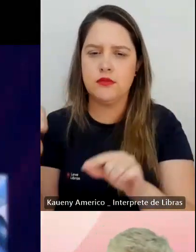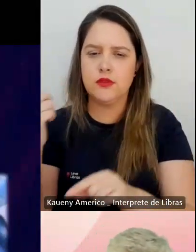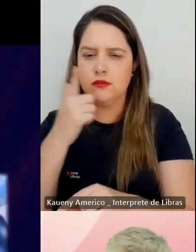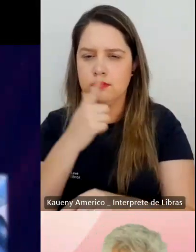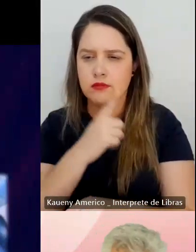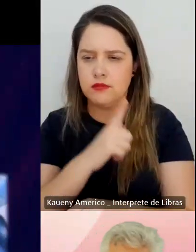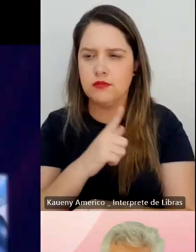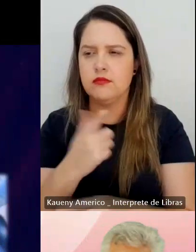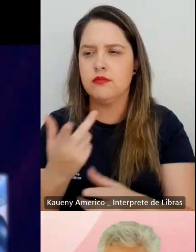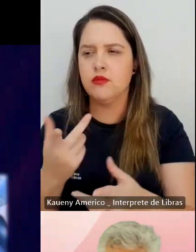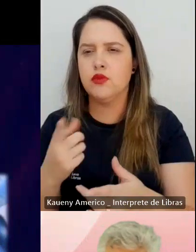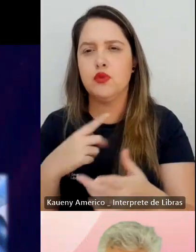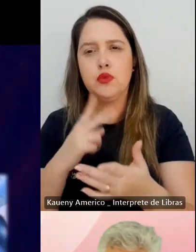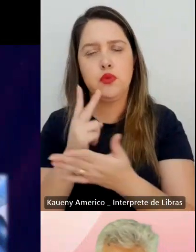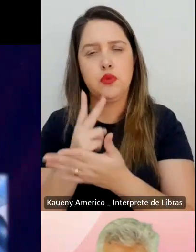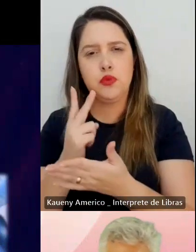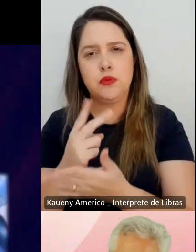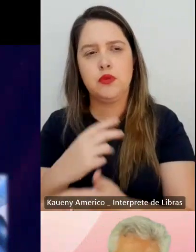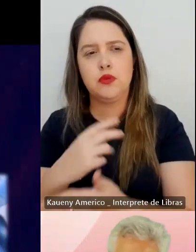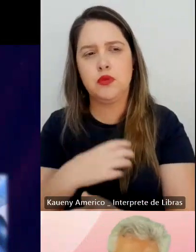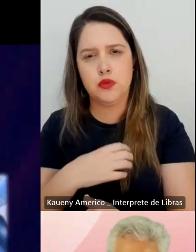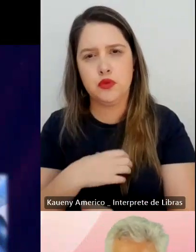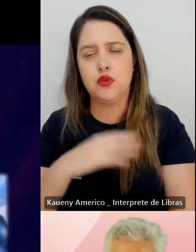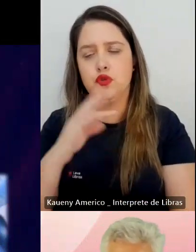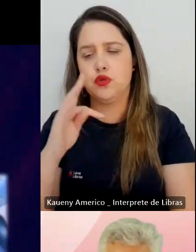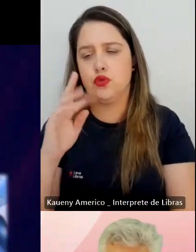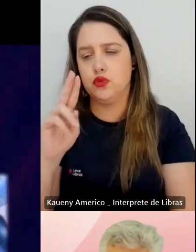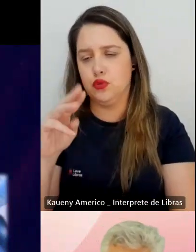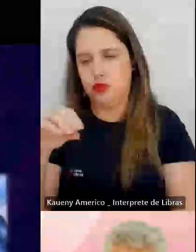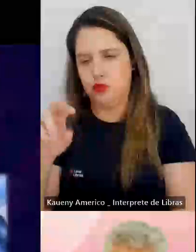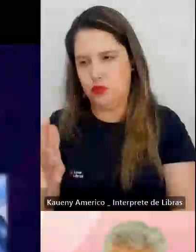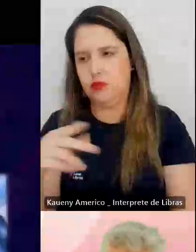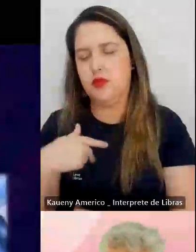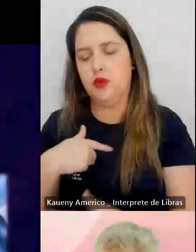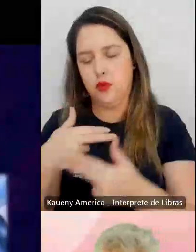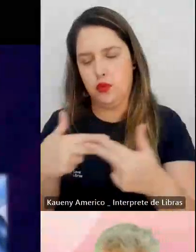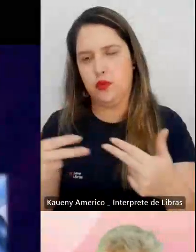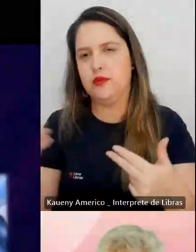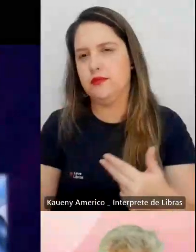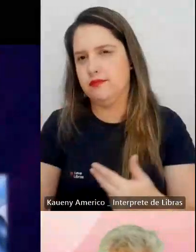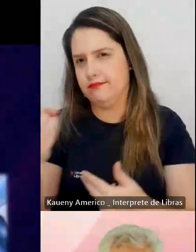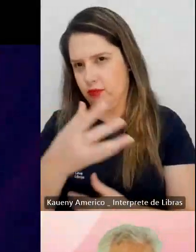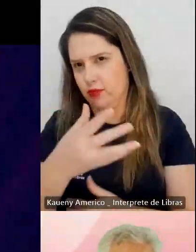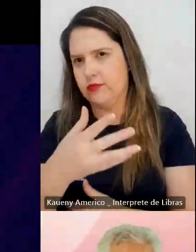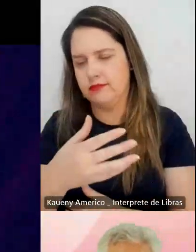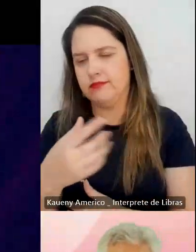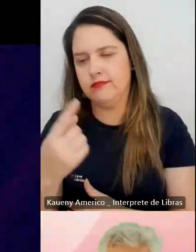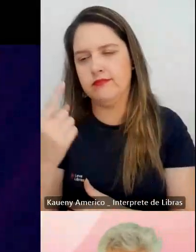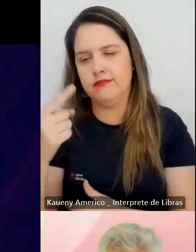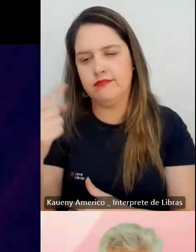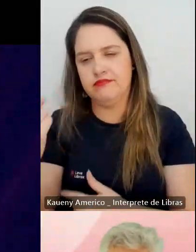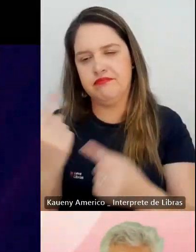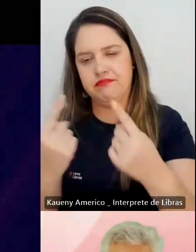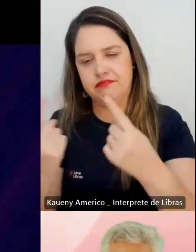do mesmo tipo de tumor. Tá? Então, são coisas novas que a gente realmente vem tendo por aí.